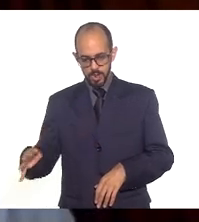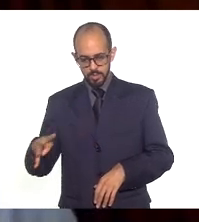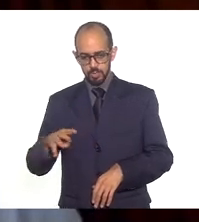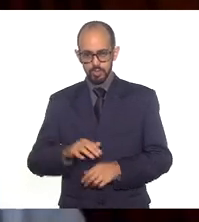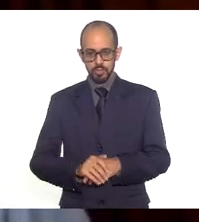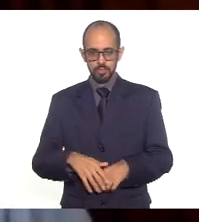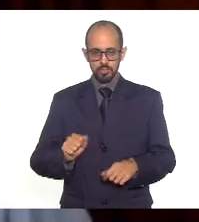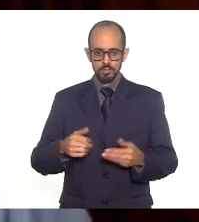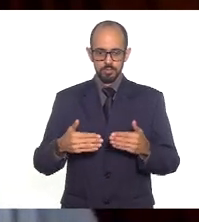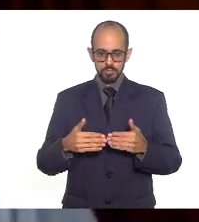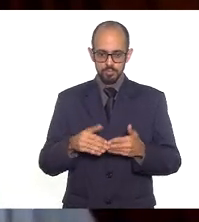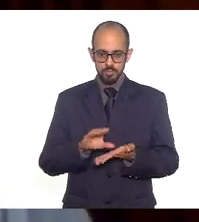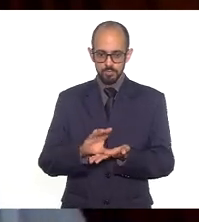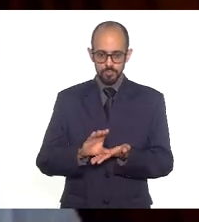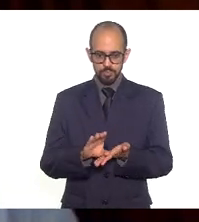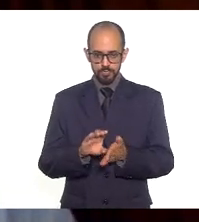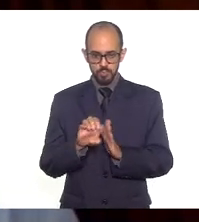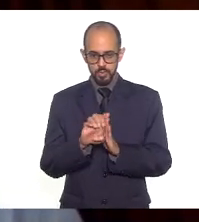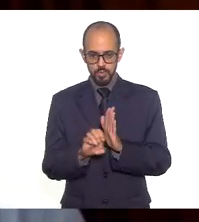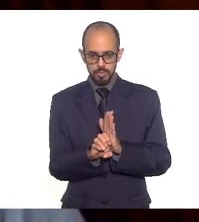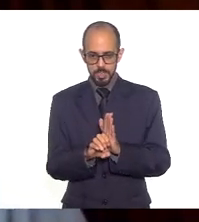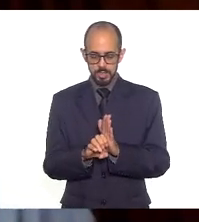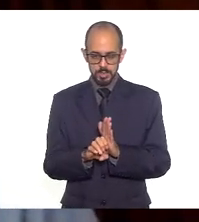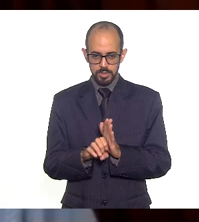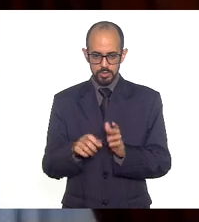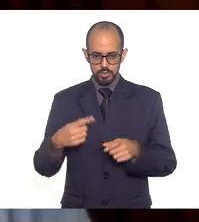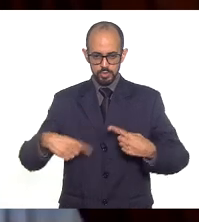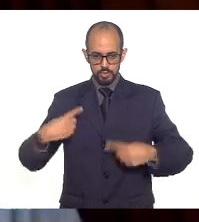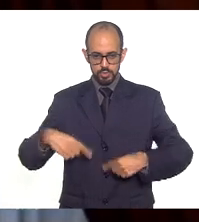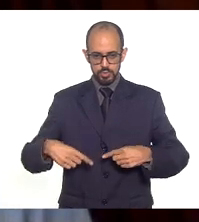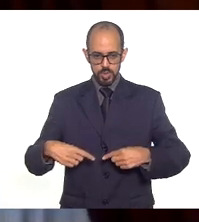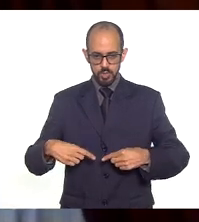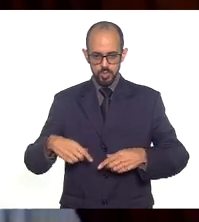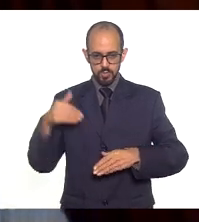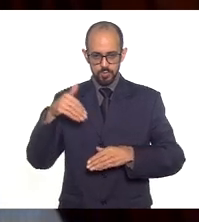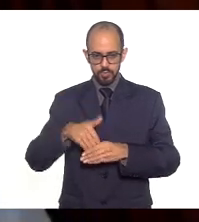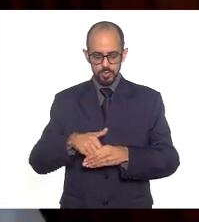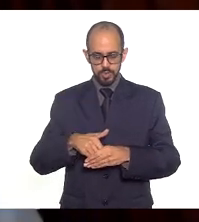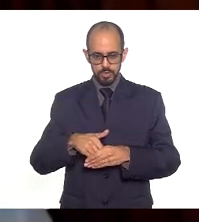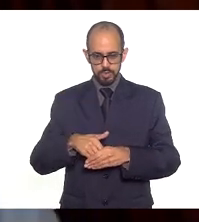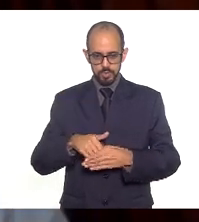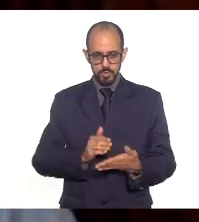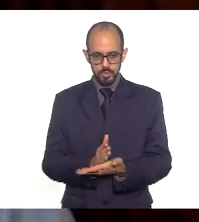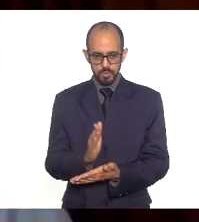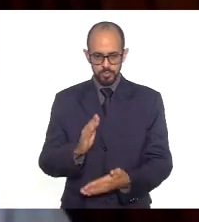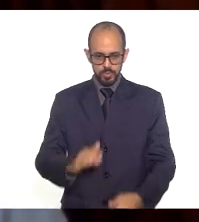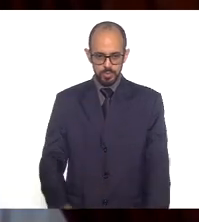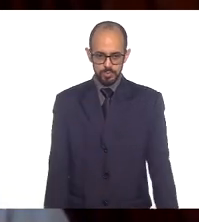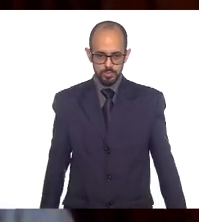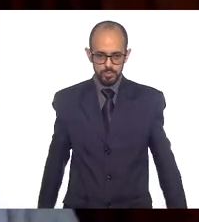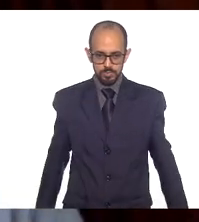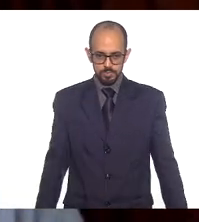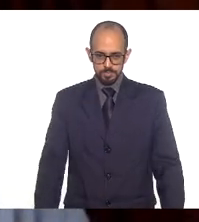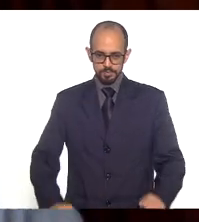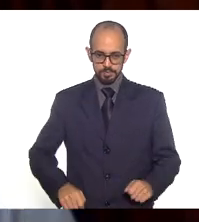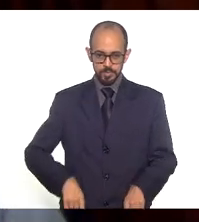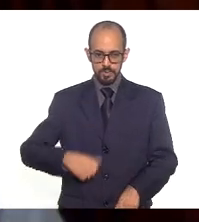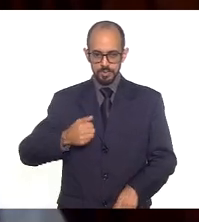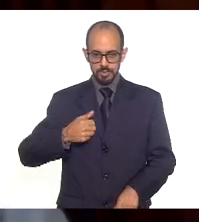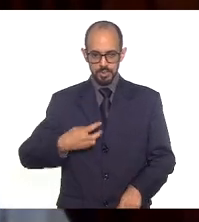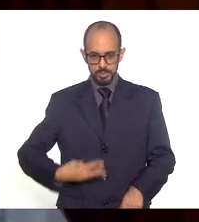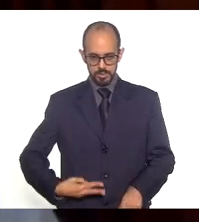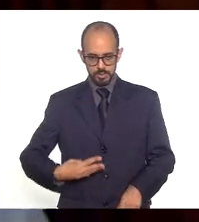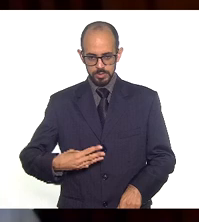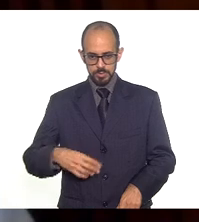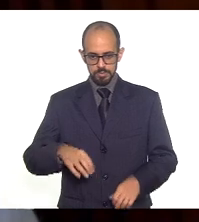parecer pela constitucionalidade com emenda. Em discussão, em votação, aprovado. 13.